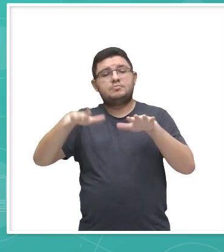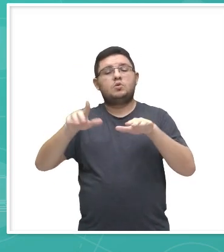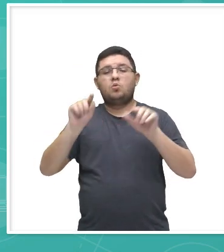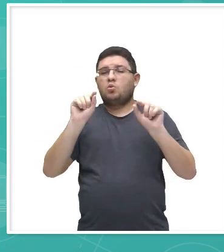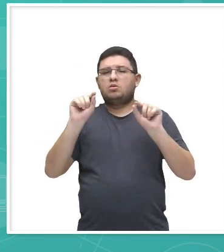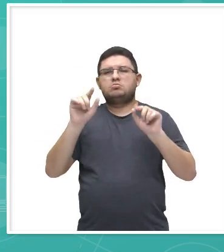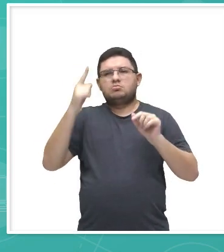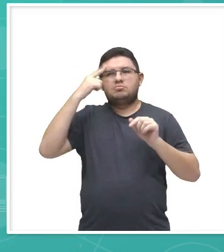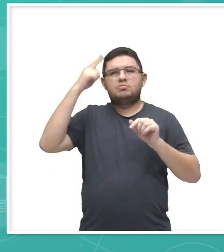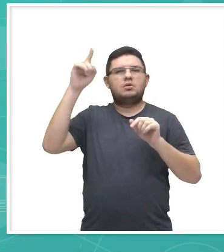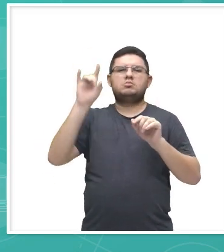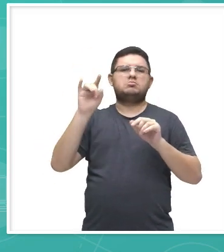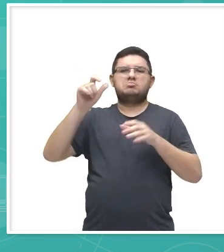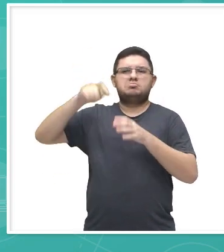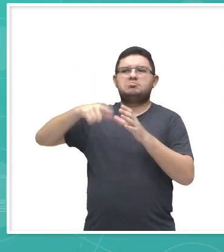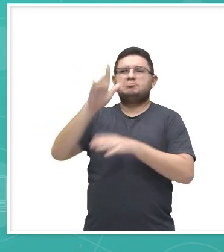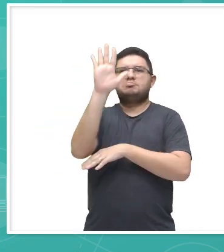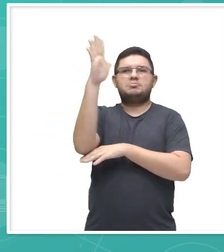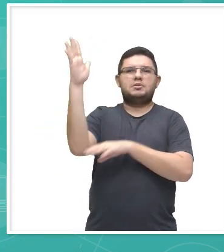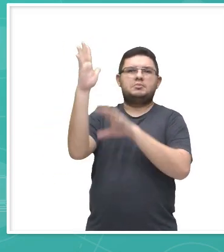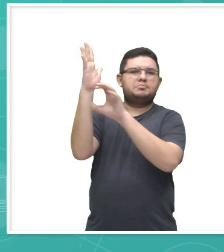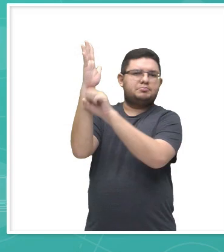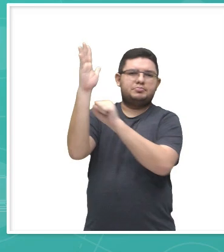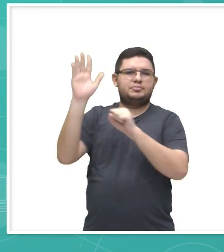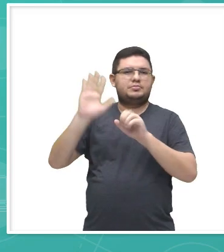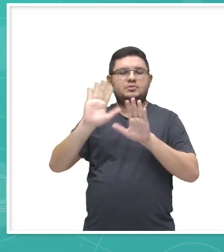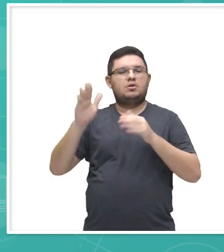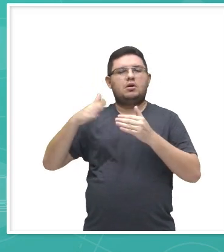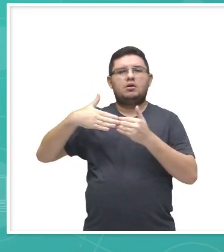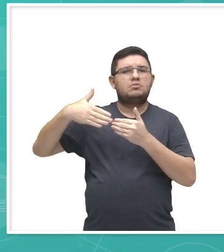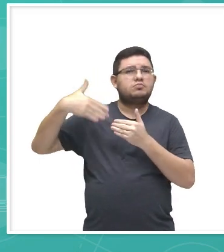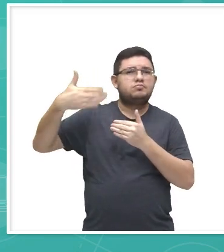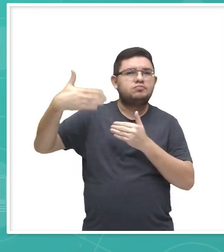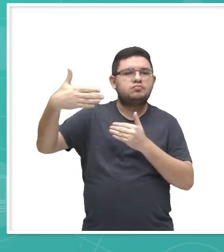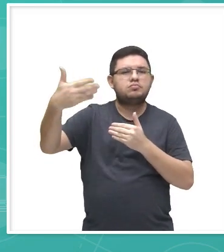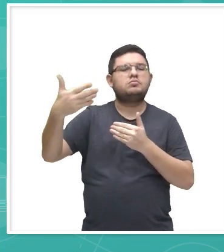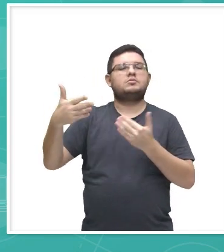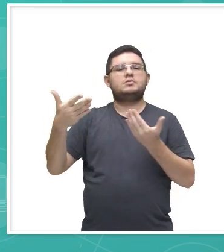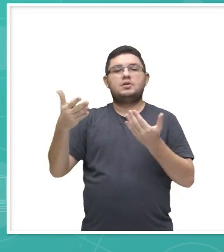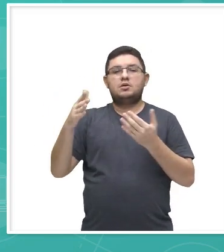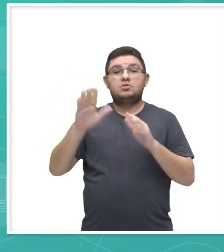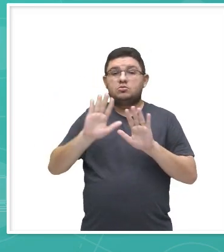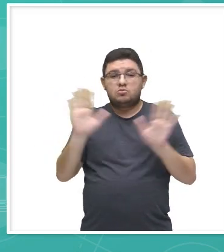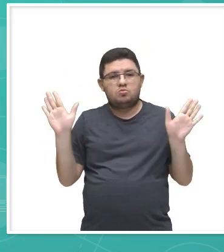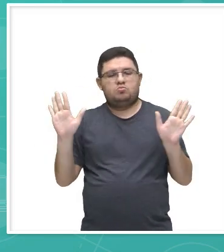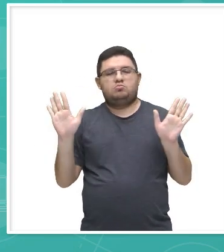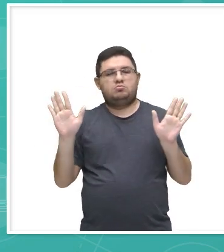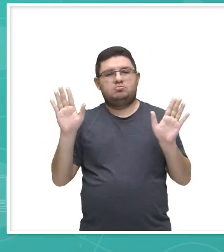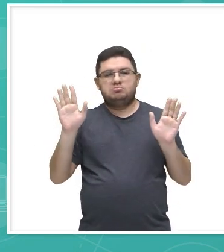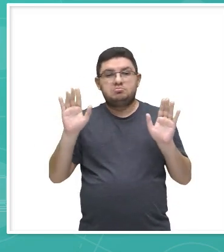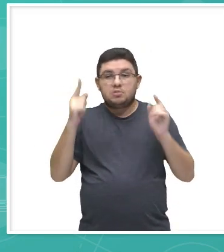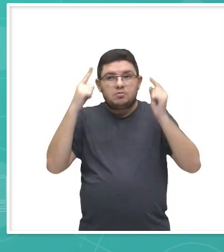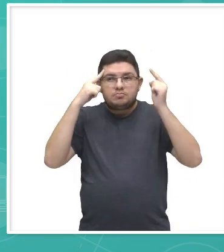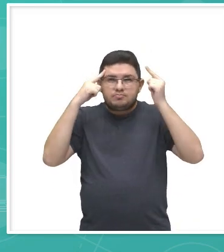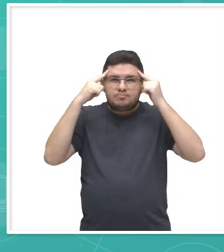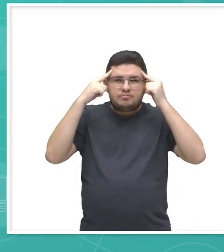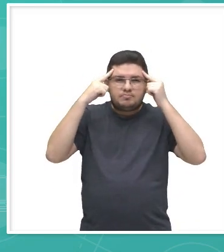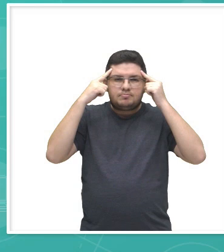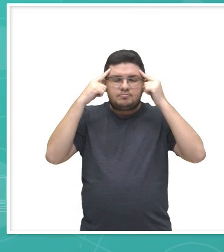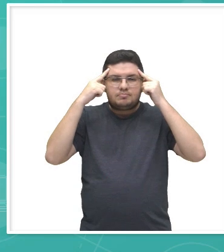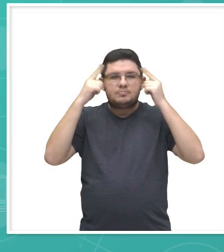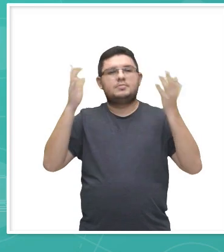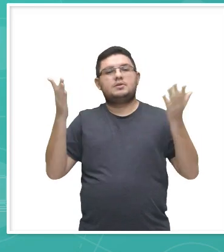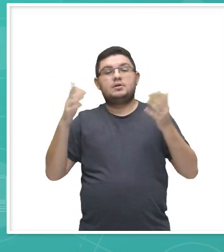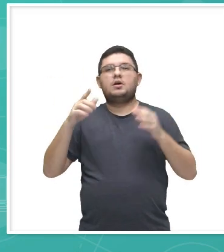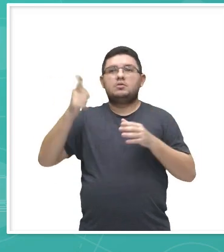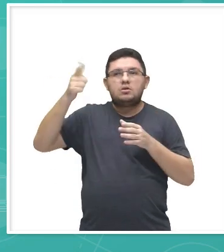isso, né, você plantar, você cuidar ali durante um período, depois colher aquele determinado item que você está